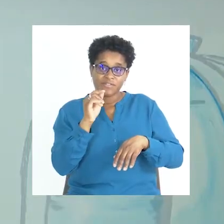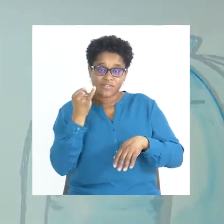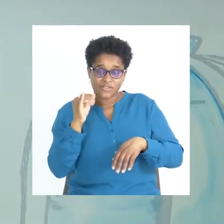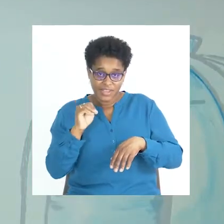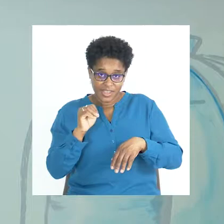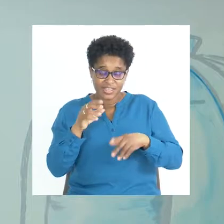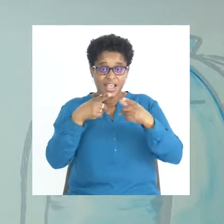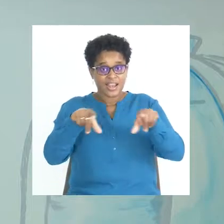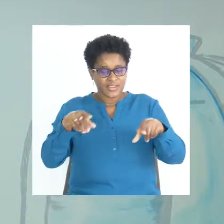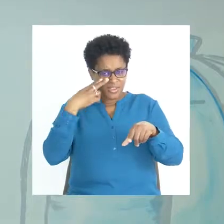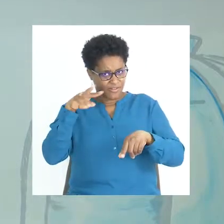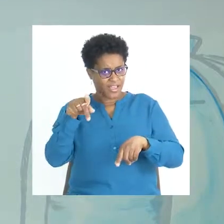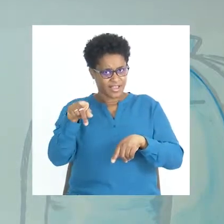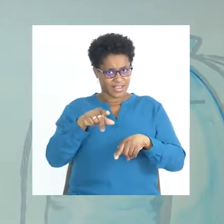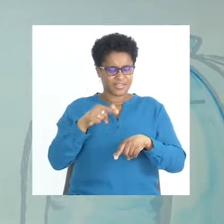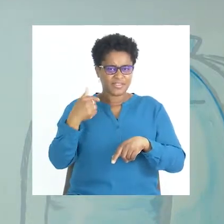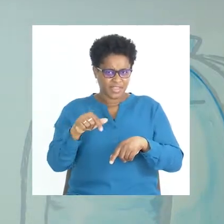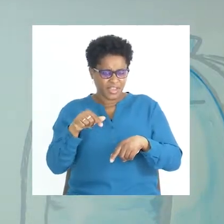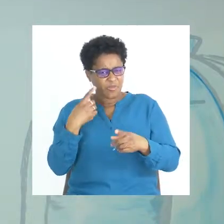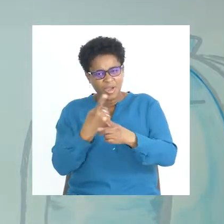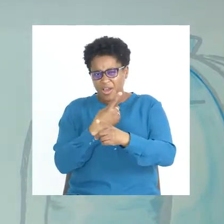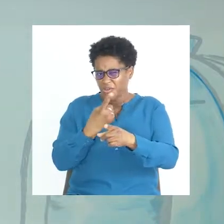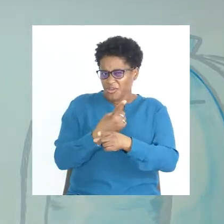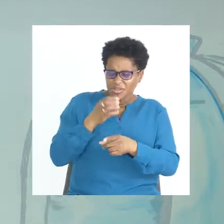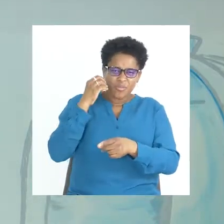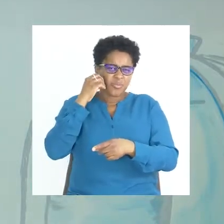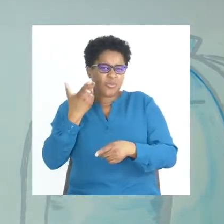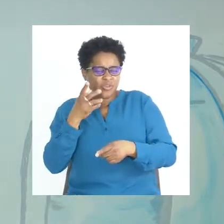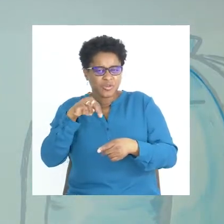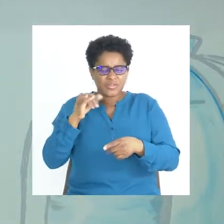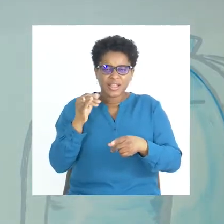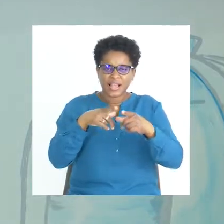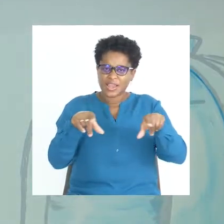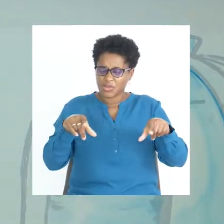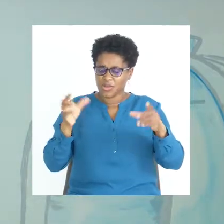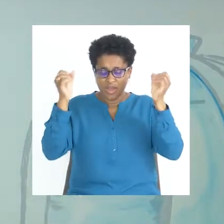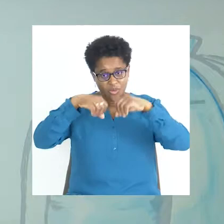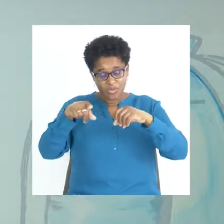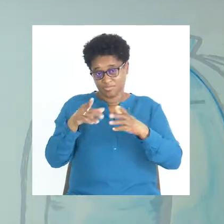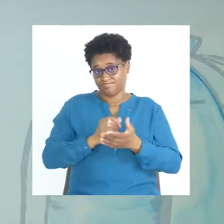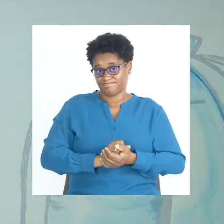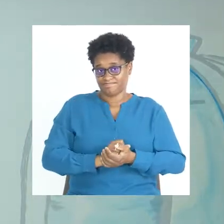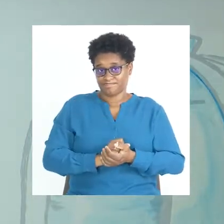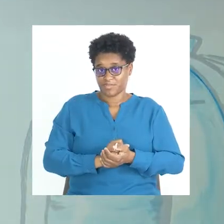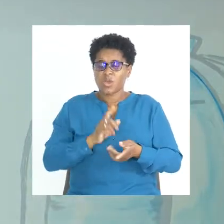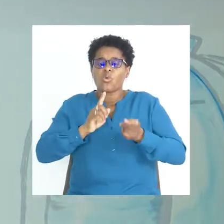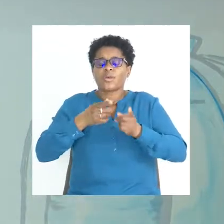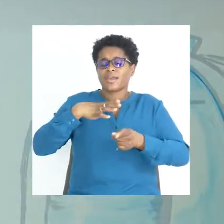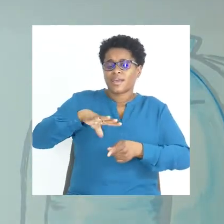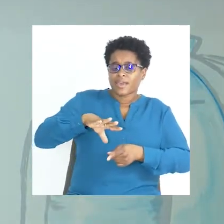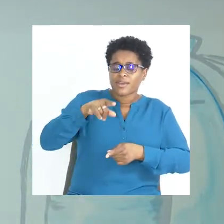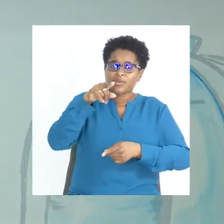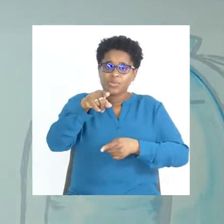Níveis. Estás a ver ali? Então vamos ter aqui qualquer coisa como nivelar a língua de acordo com alguns elementos. O que é que se quer que